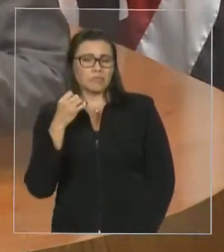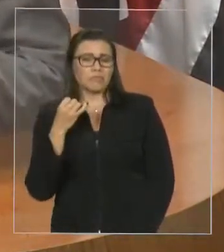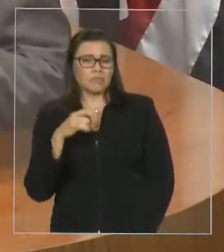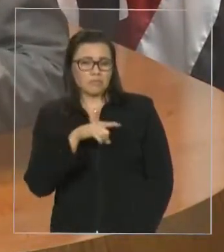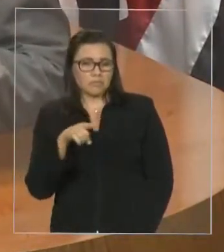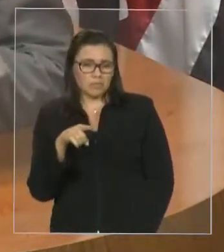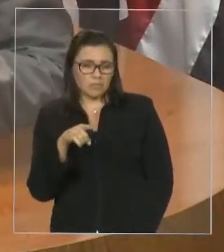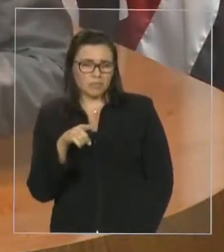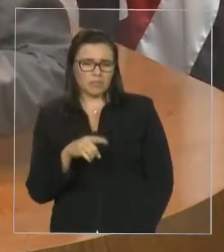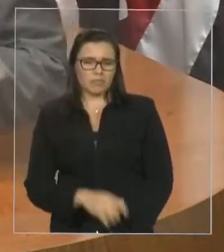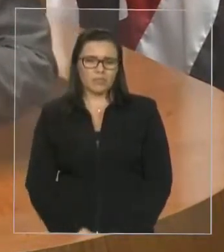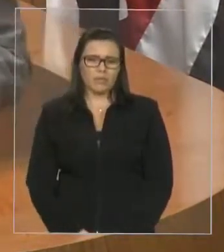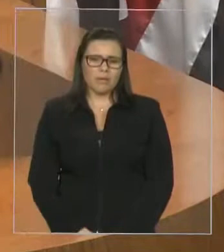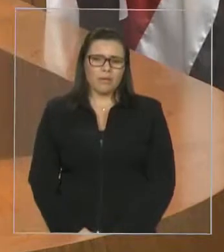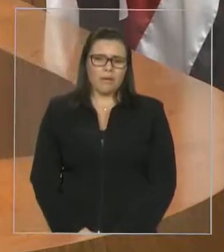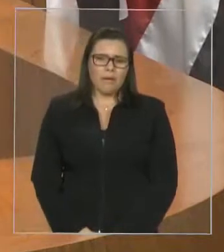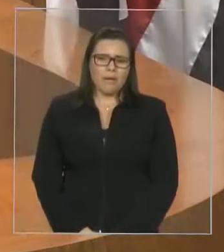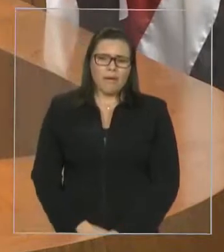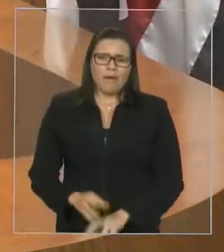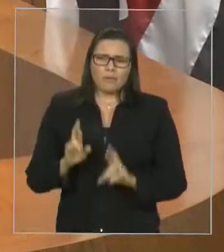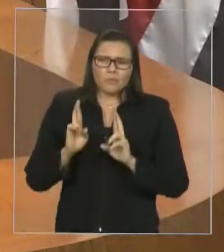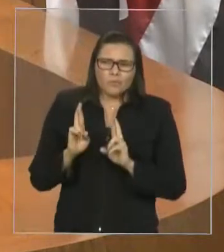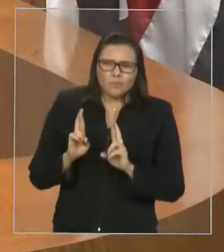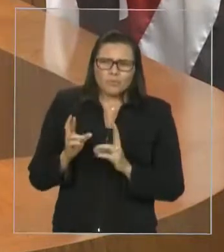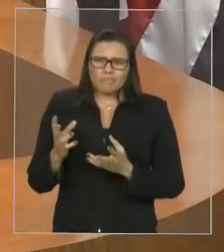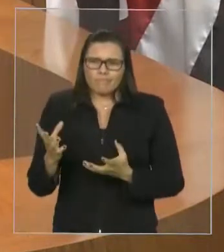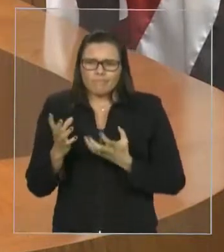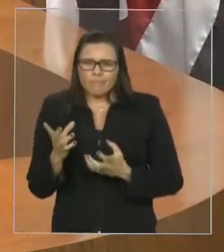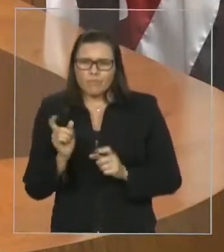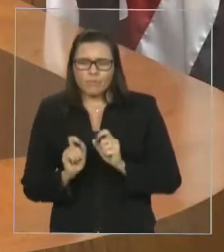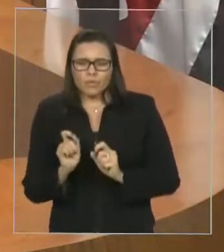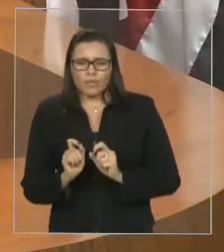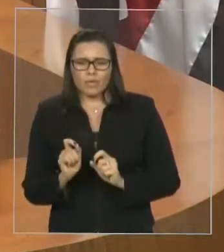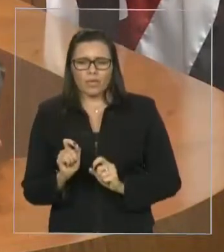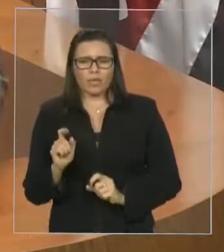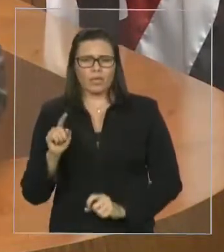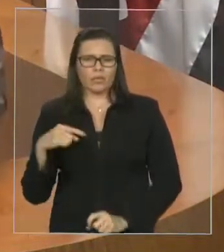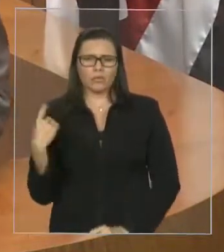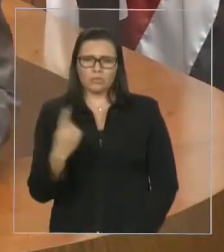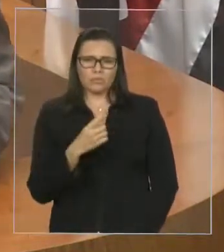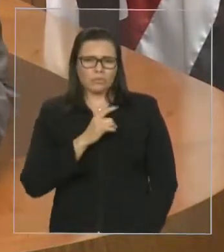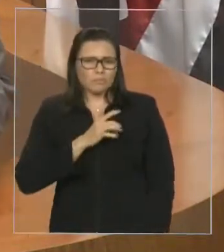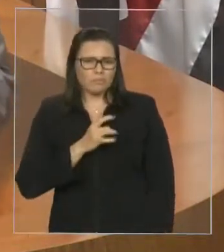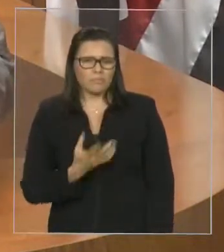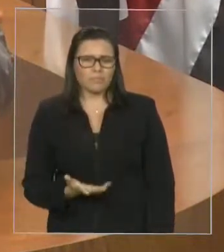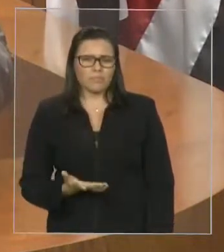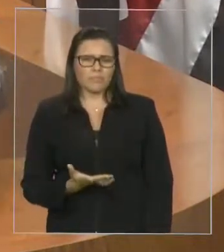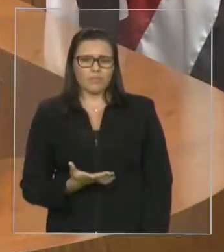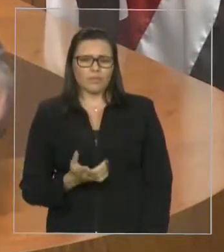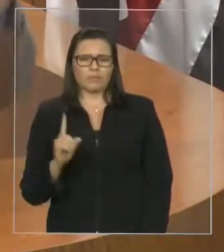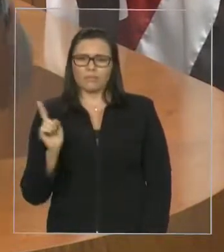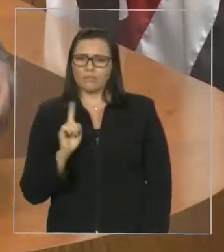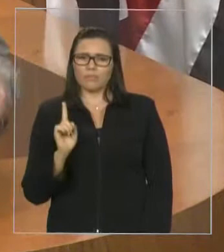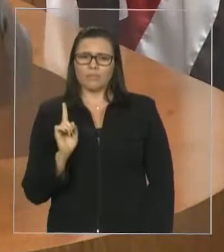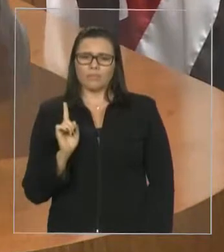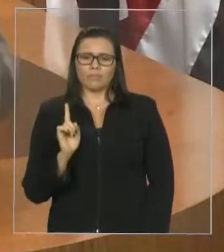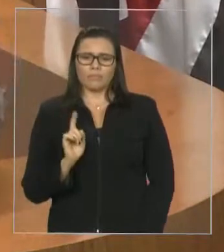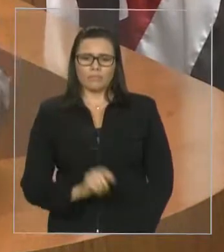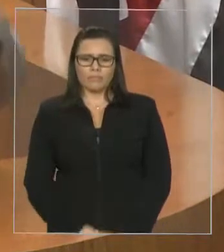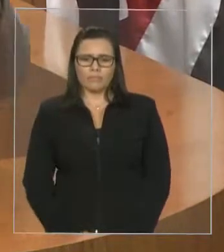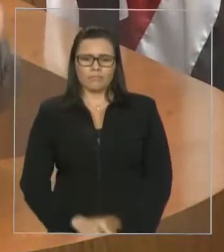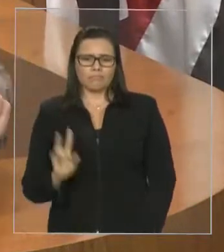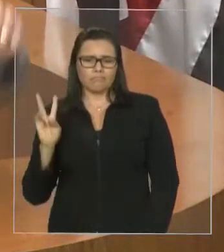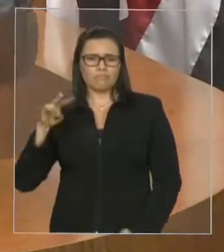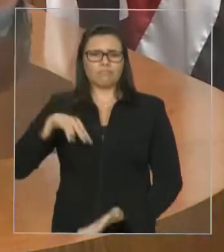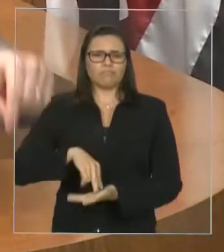esperando para ver se a oposição ia tratar do assunto, para deixar o assunto morno e esquecer. Não, nós estamos